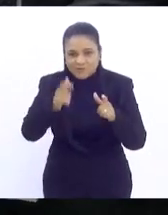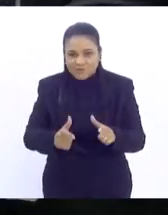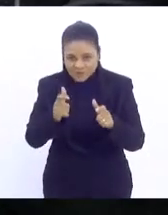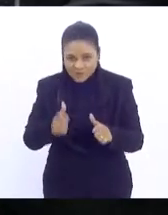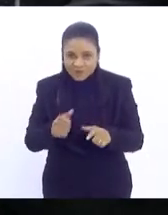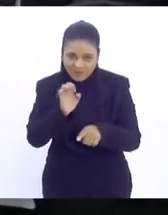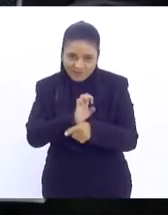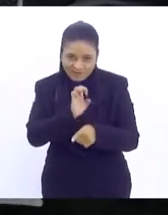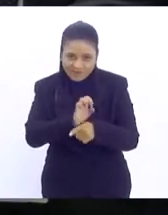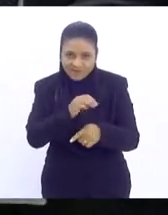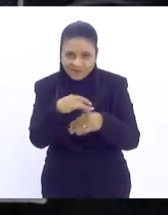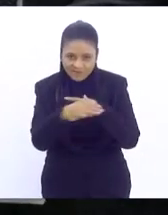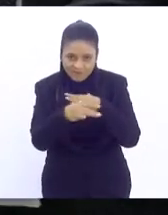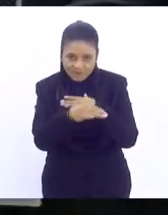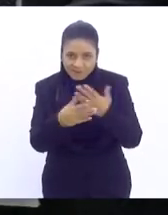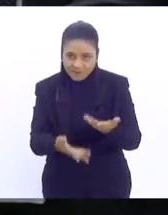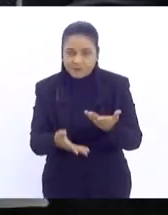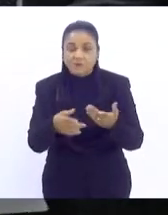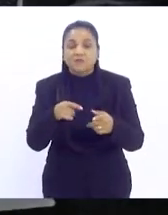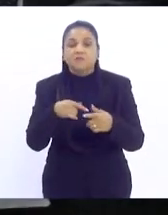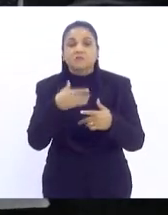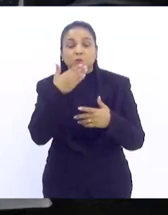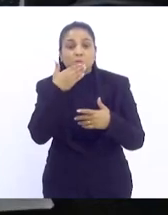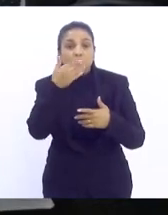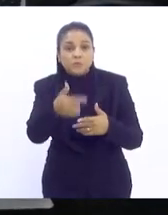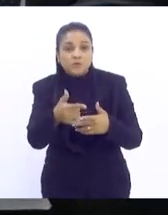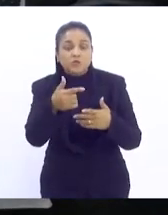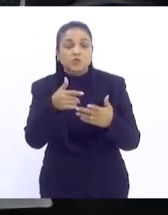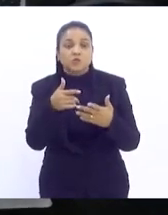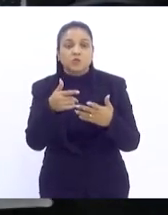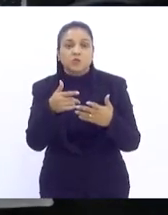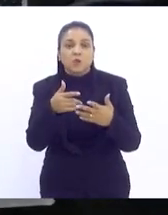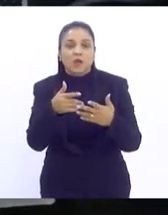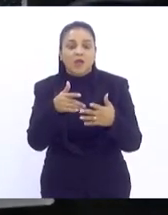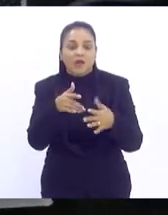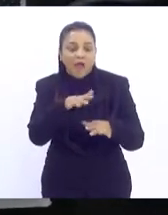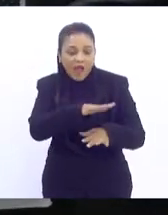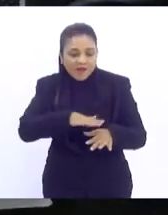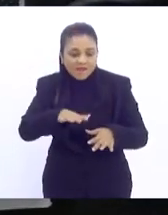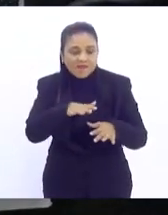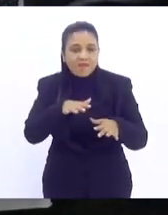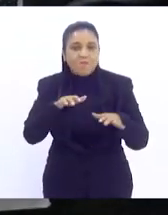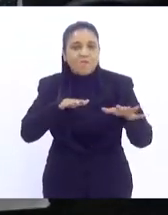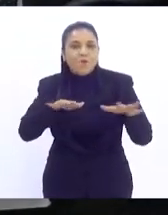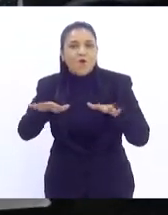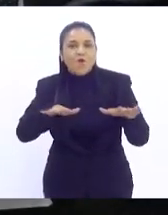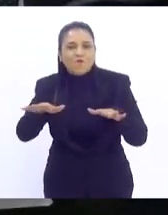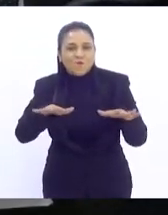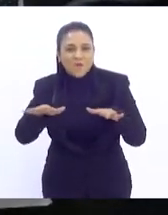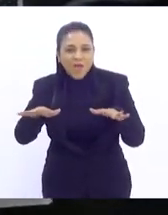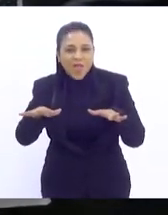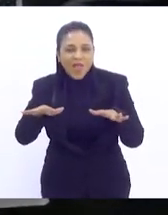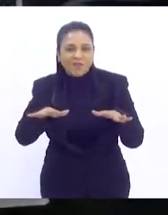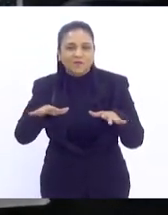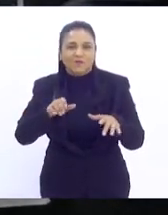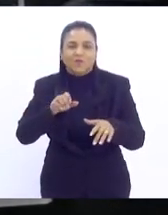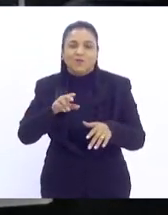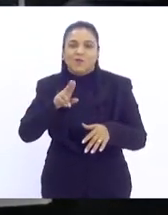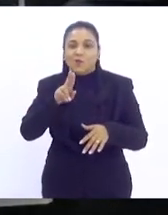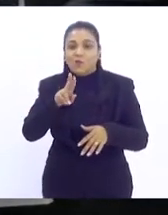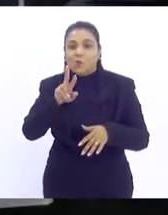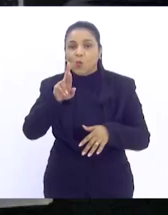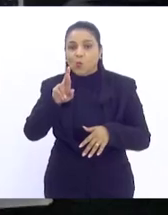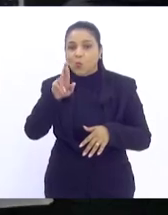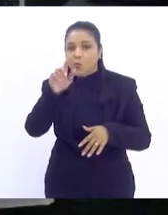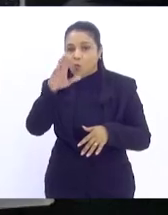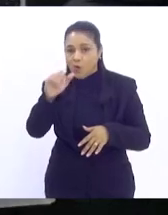esse tipo de intervenção é que não haja uma maior movimentação na área da Urca porque dizem que o bairro não comportaria isso mas